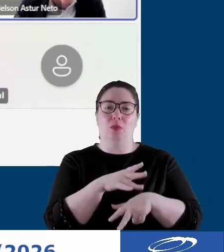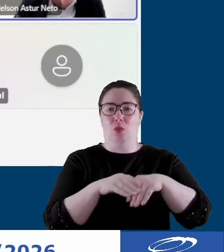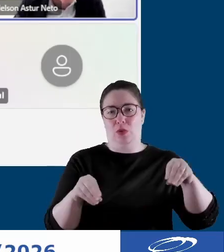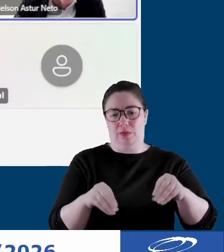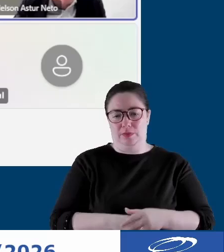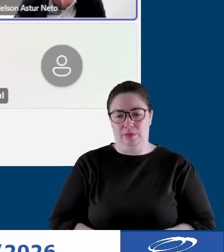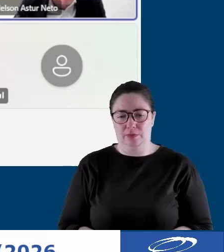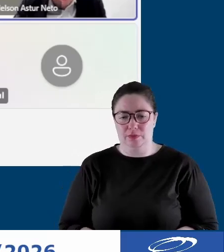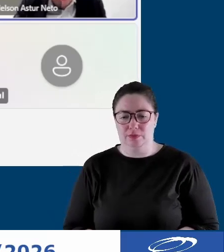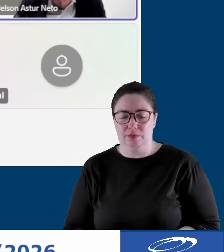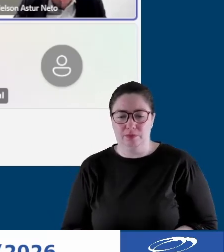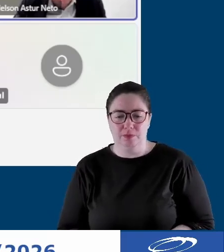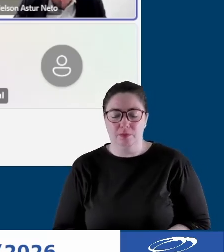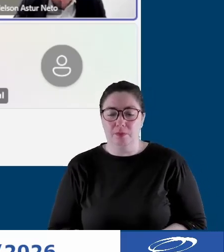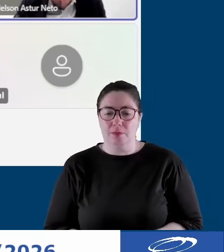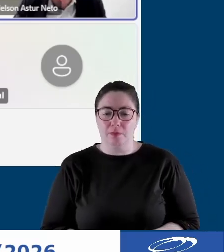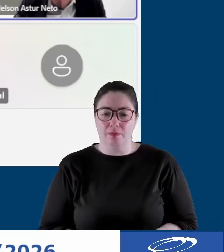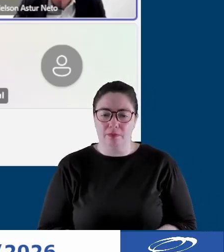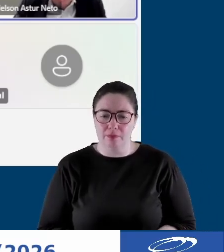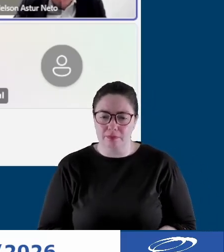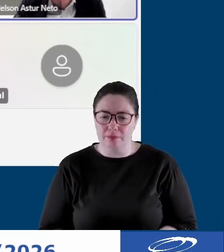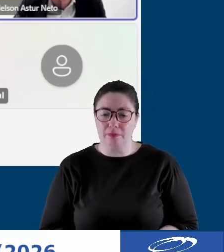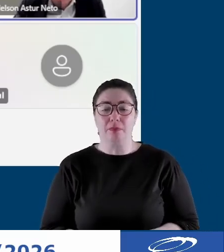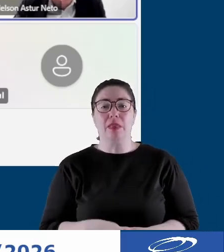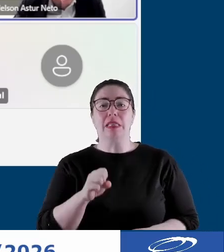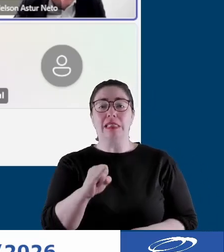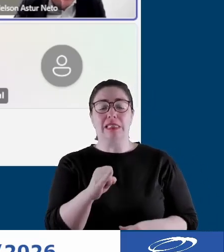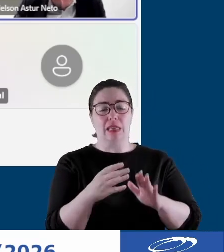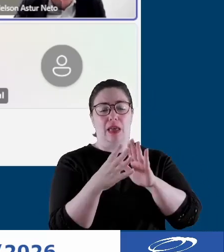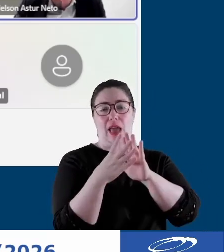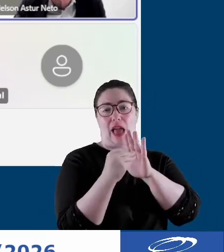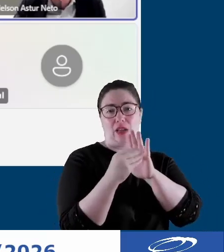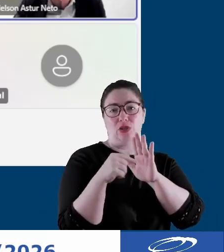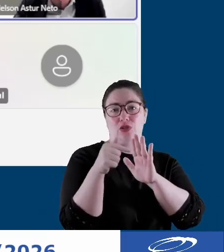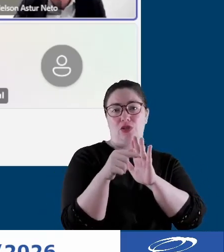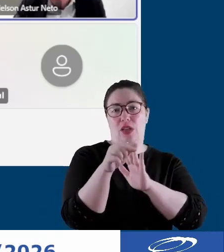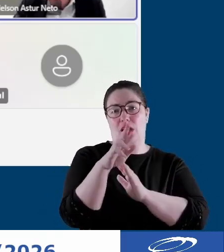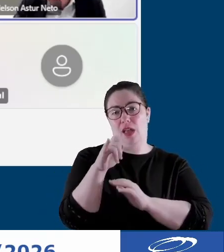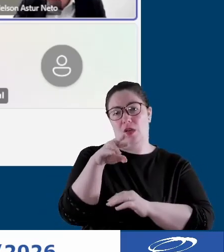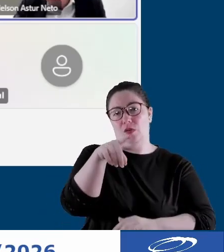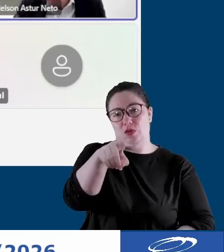mais tardias em relação à falha do implante, em relação à soltura, né?